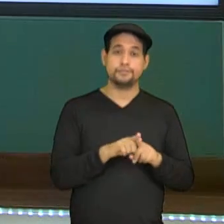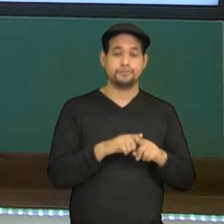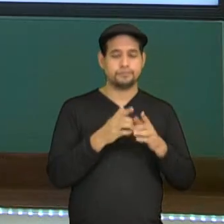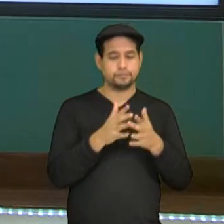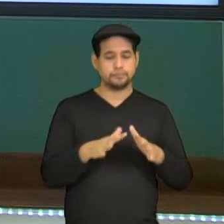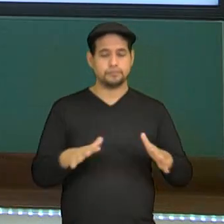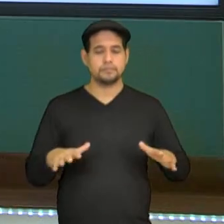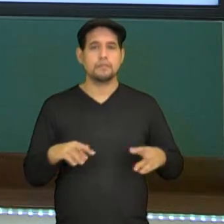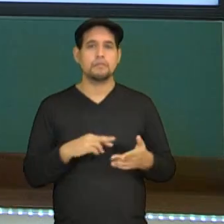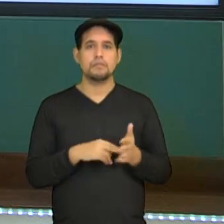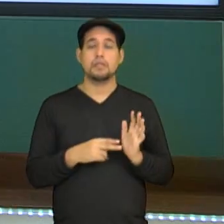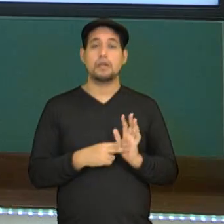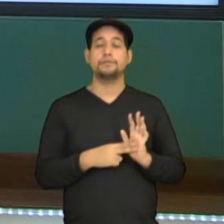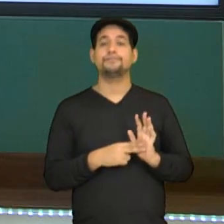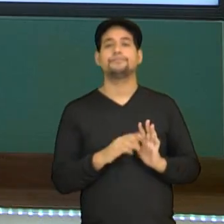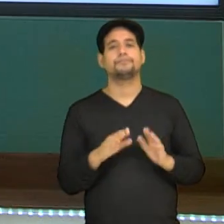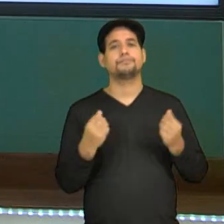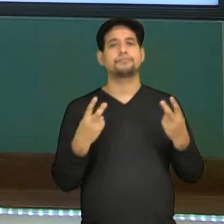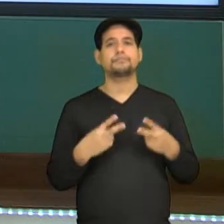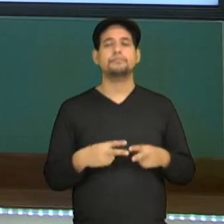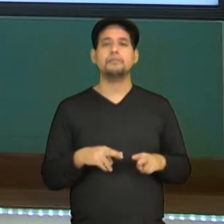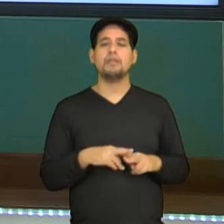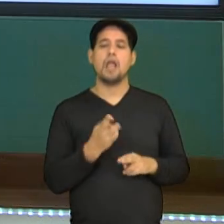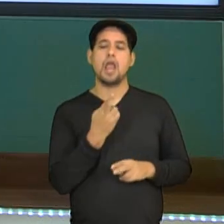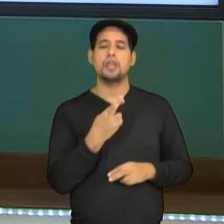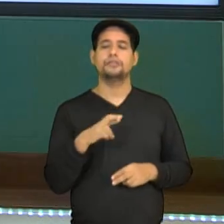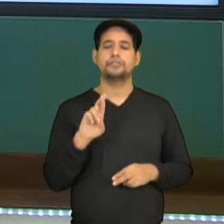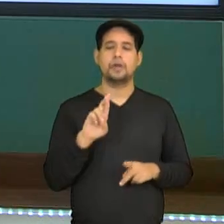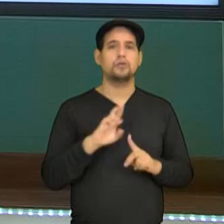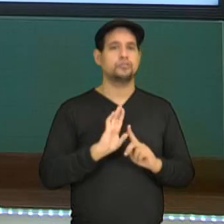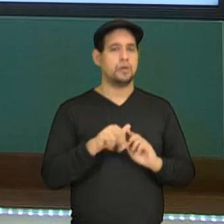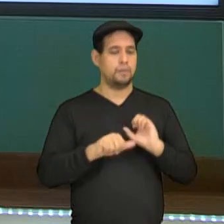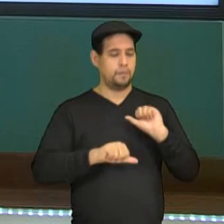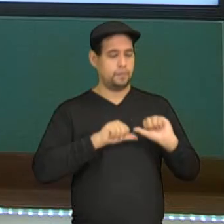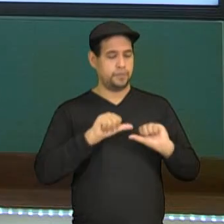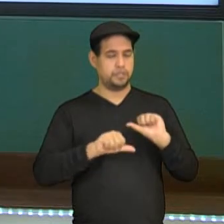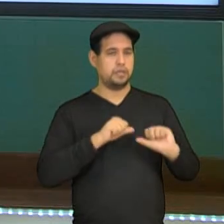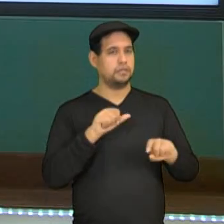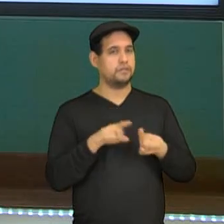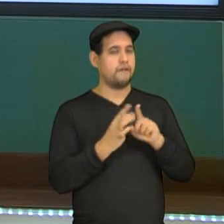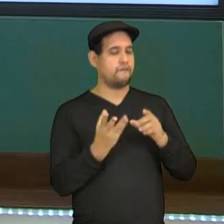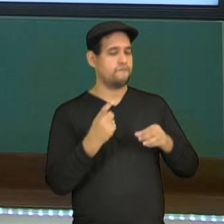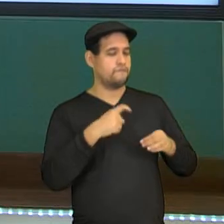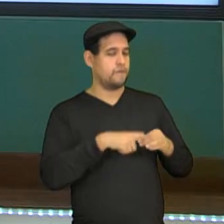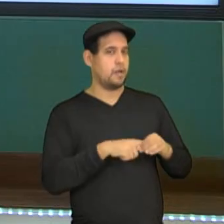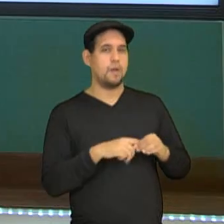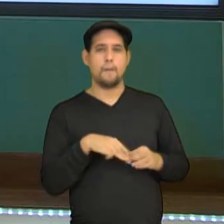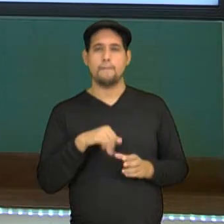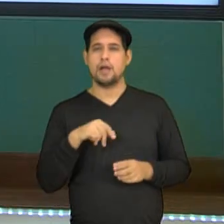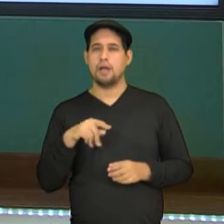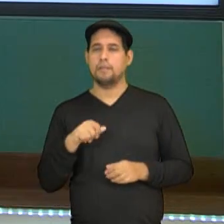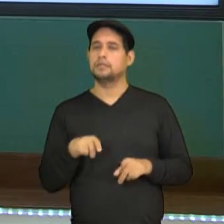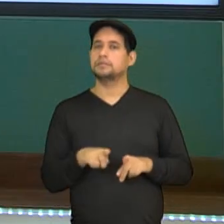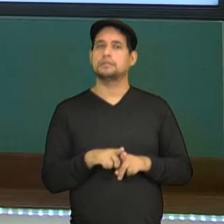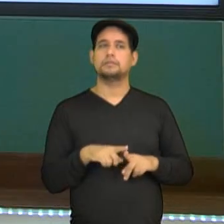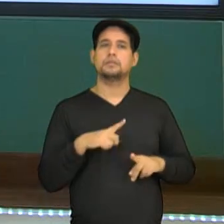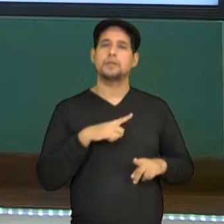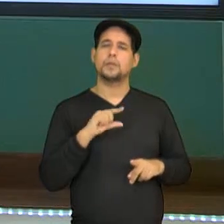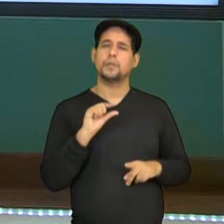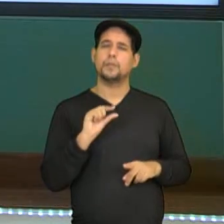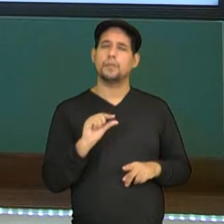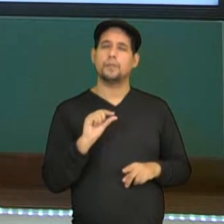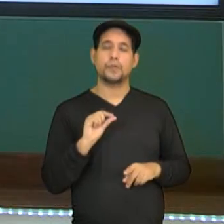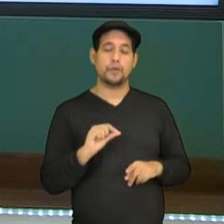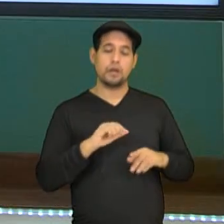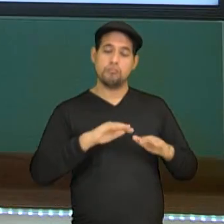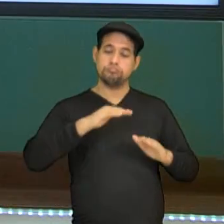como sendo altimetricamente falando em regiões alteradas, vamos até voltar ao mapinha, com pequena elevação,